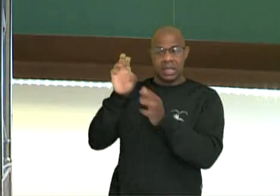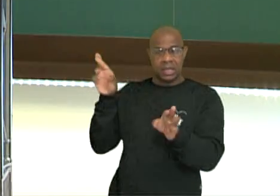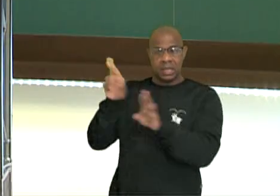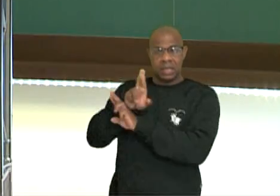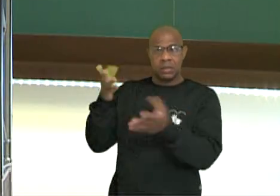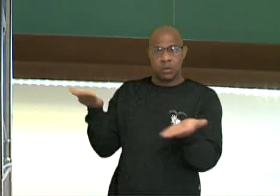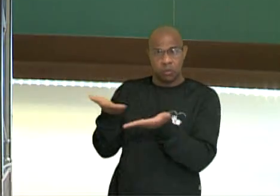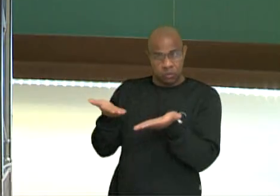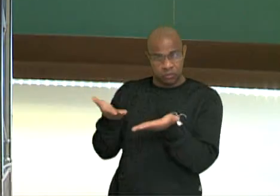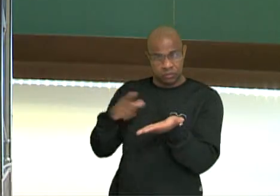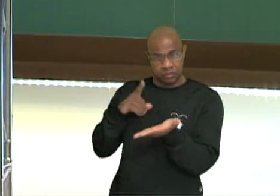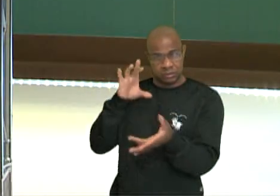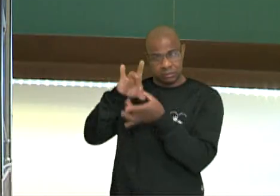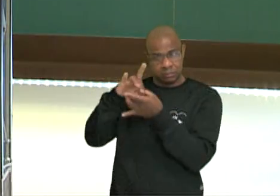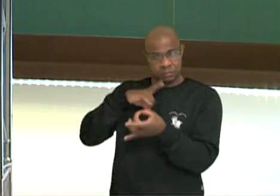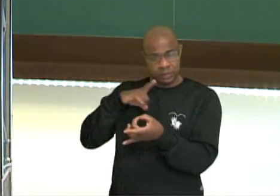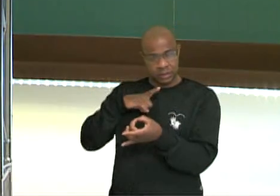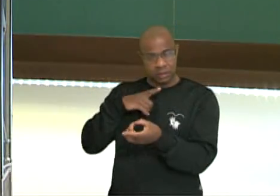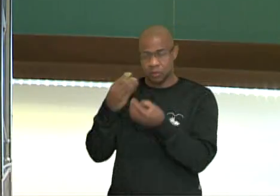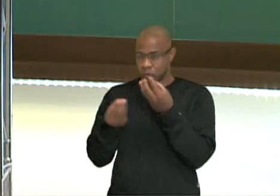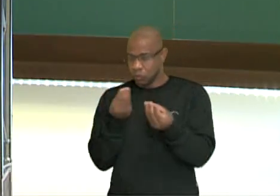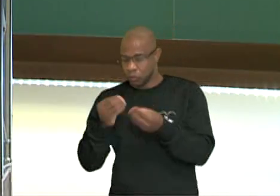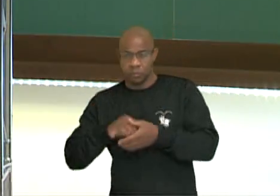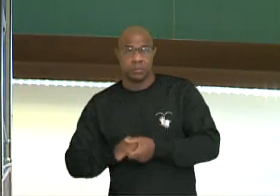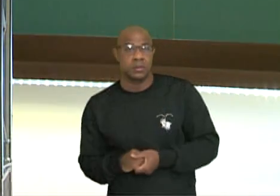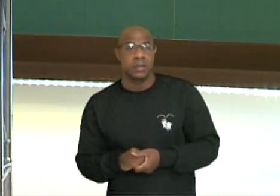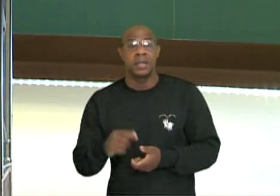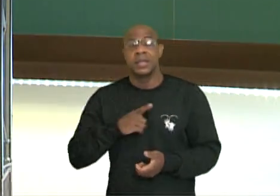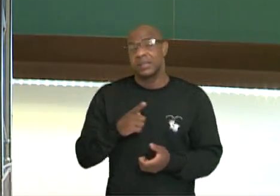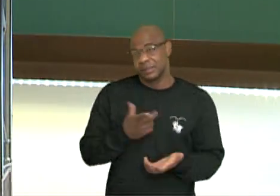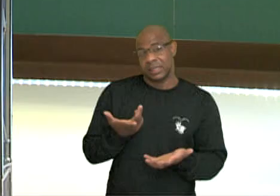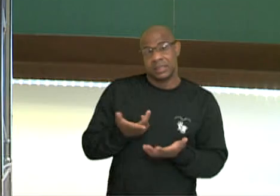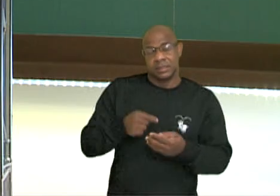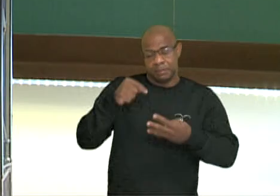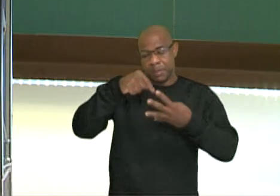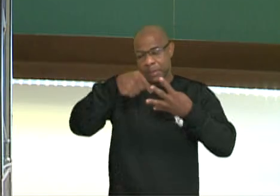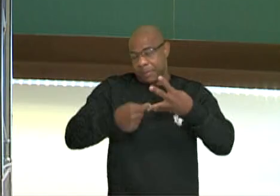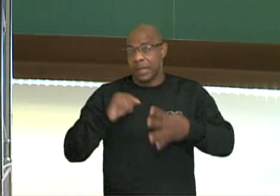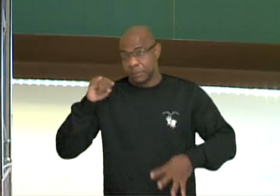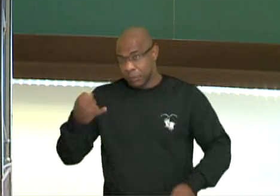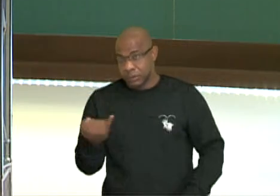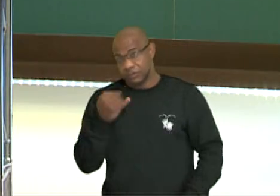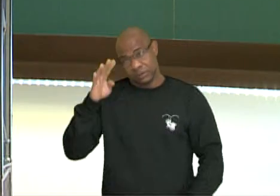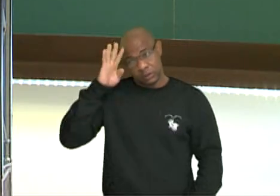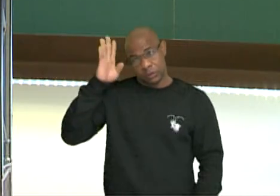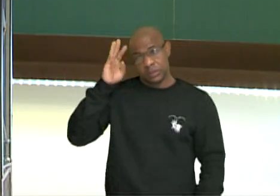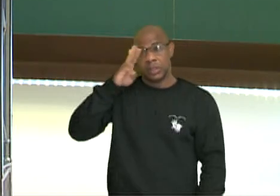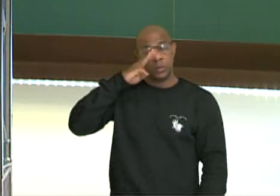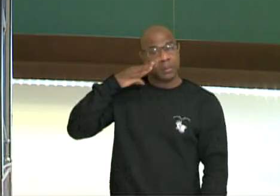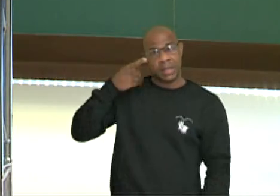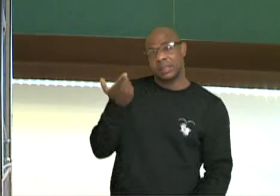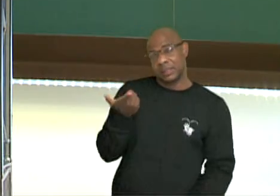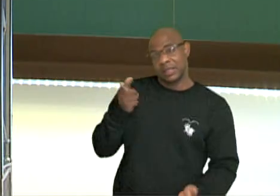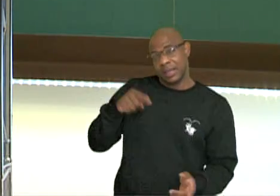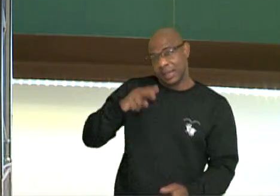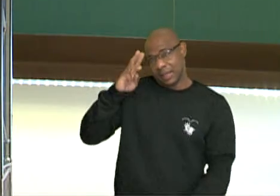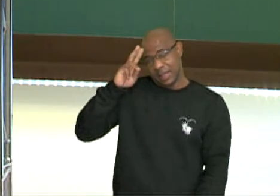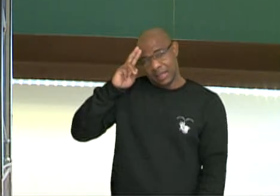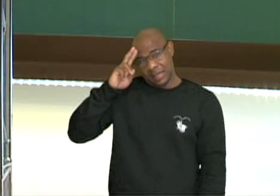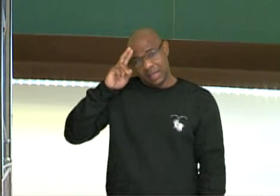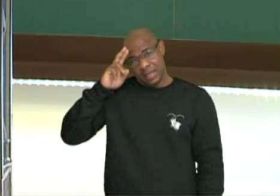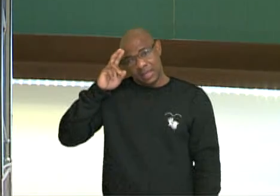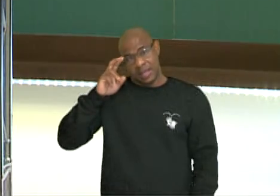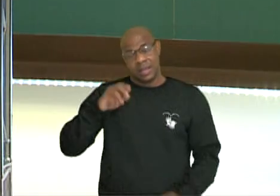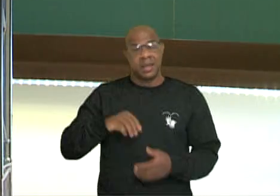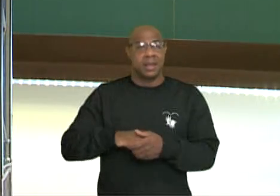trabalho que a gente tem hoje? Mas aqui a gente tem aspectos importantes da teoria do Marx sobre essa ideia de que